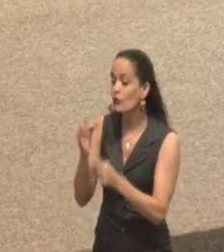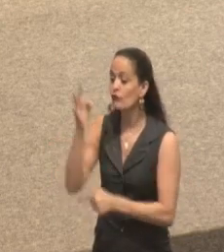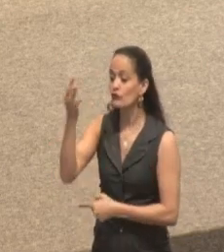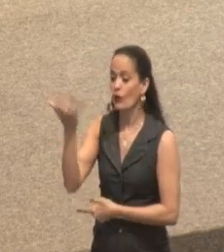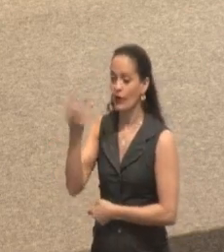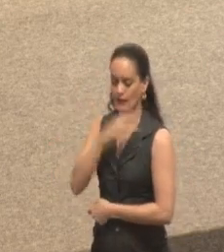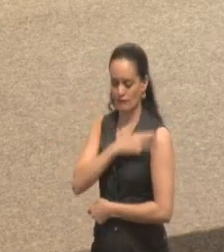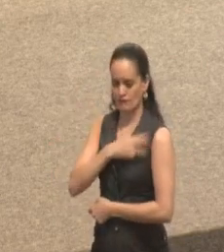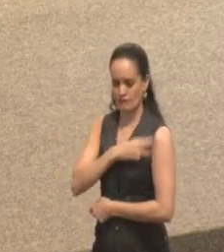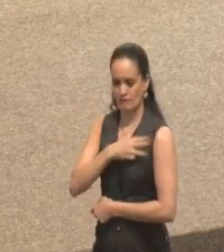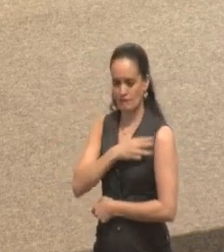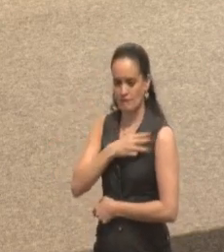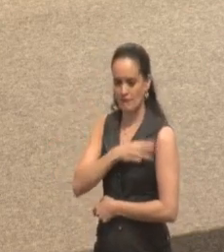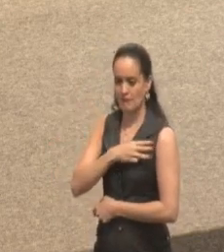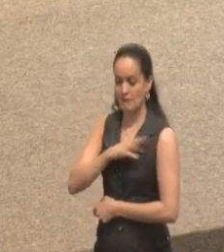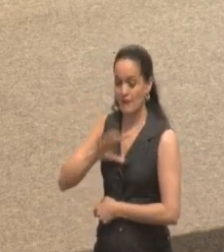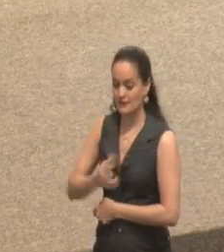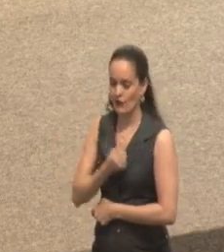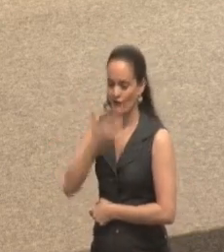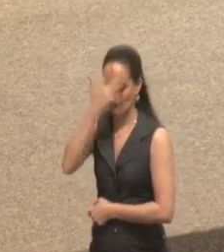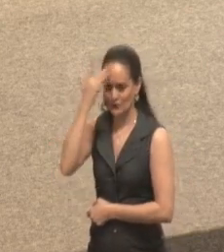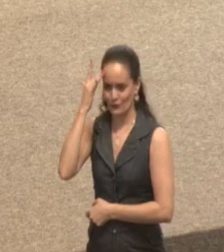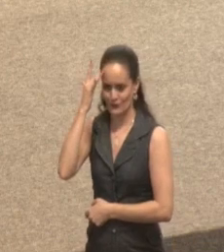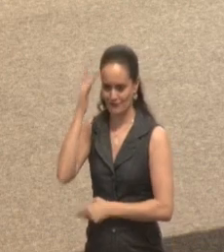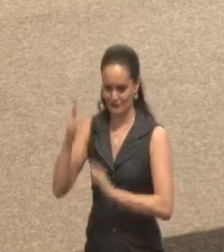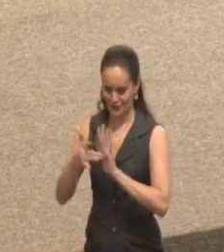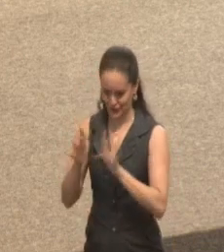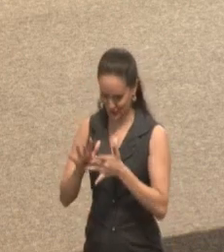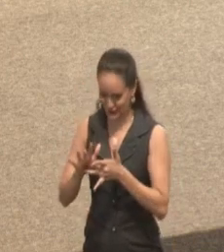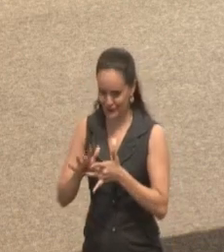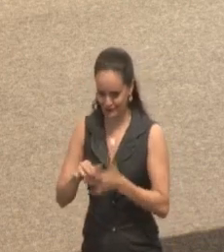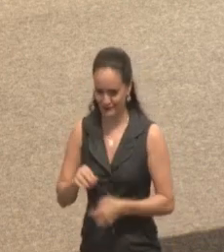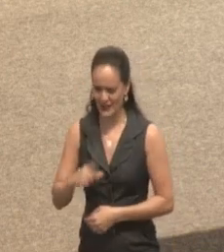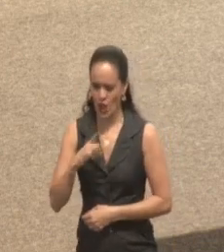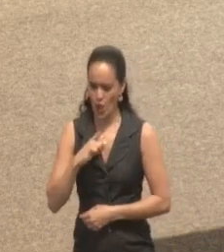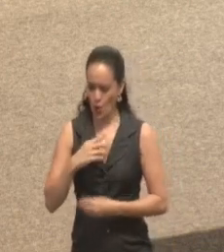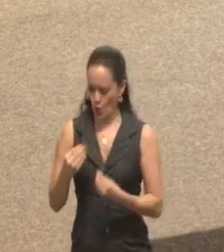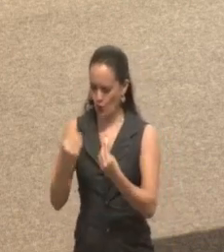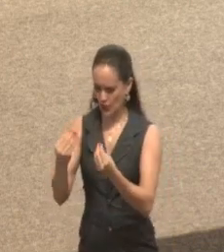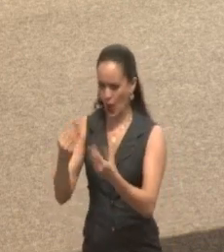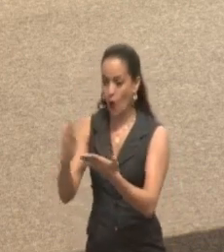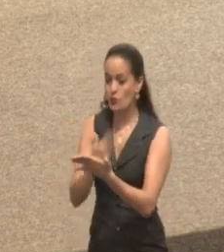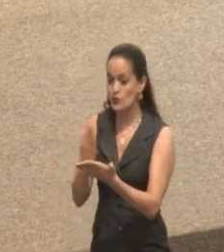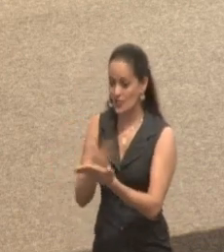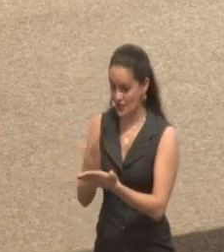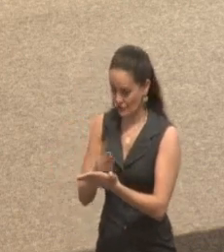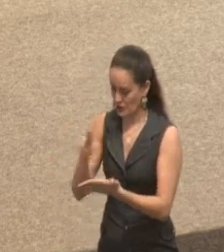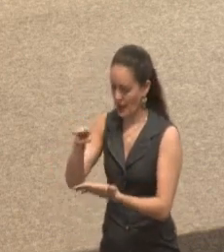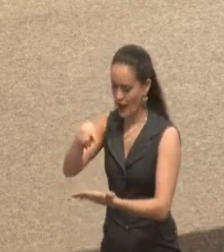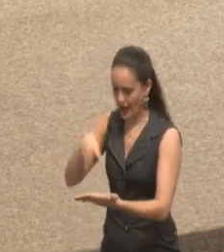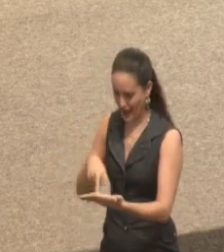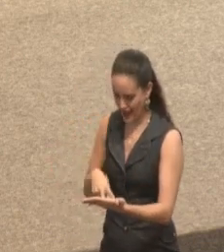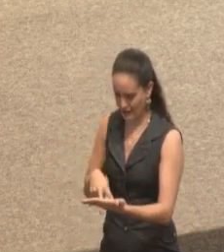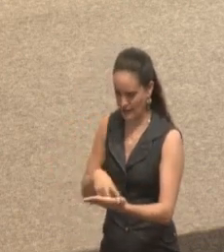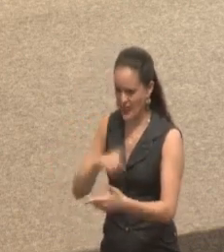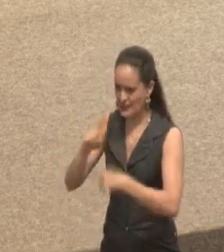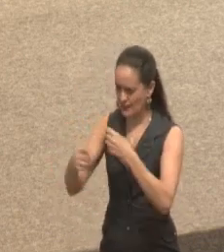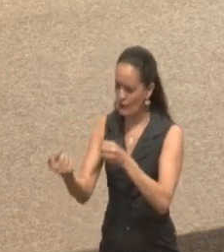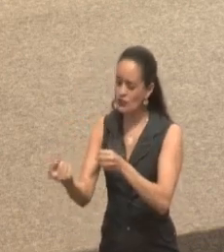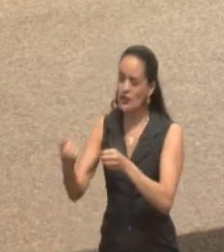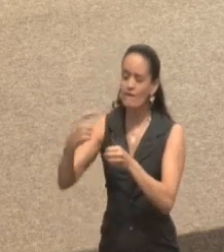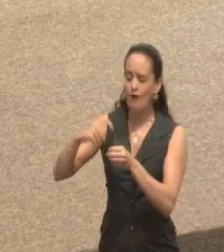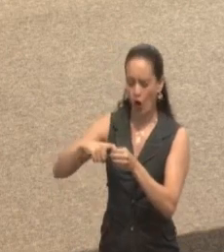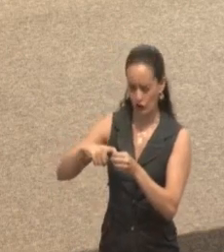quero trabalhar lá para ganhar aquele pessoal para Jesus. Eu dei uns livros para que ele leia e disse para ele, ó, tem 90 dias você volta